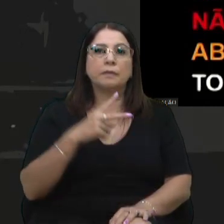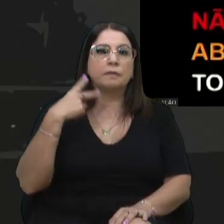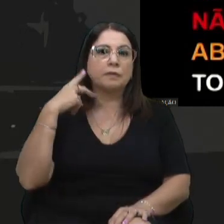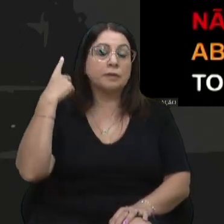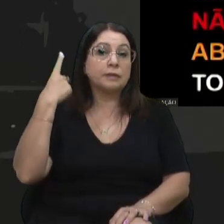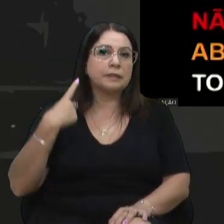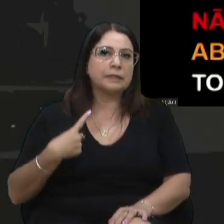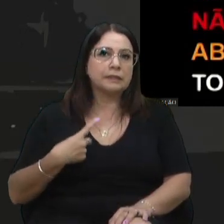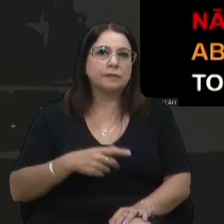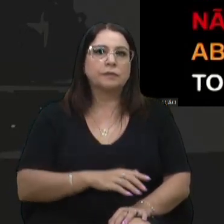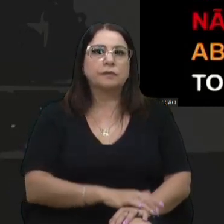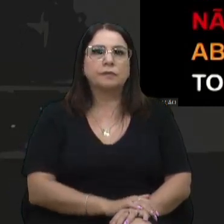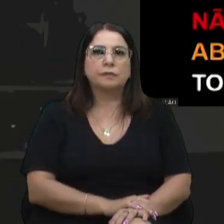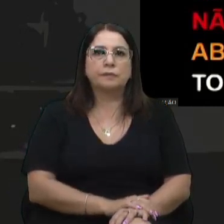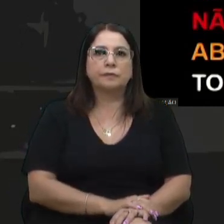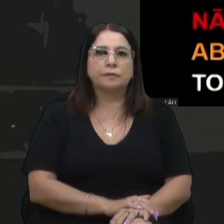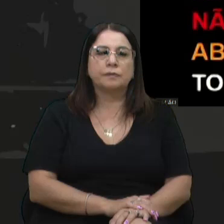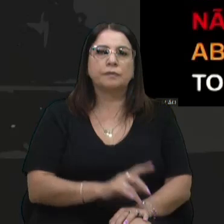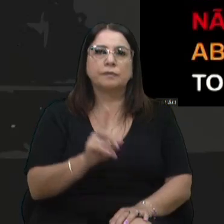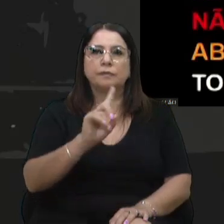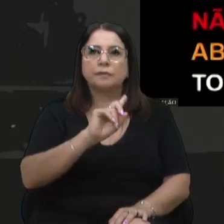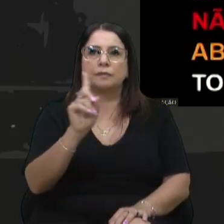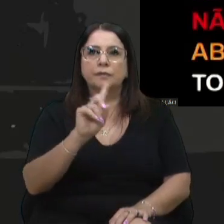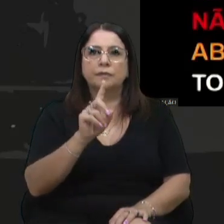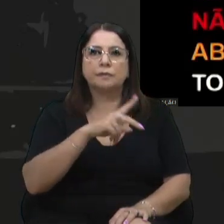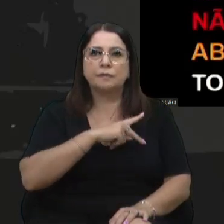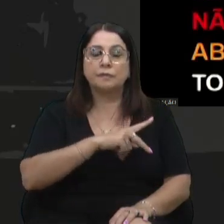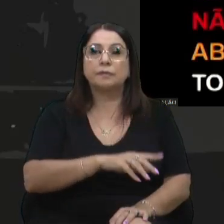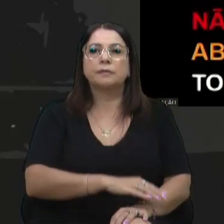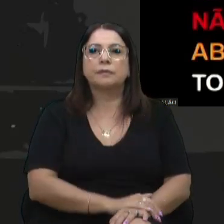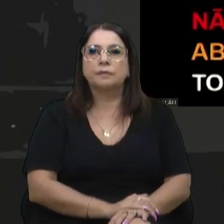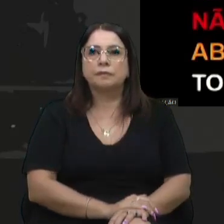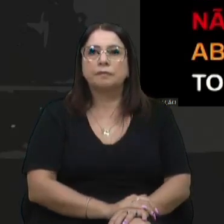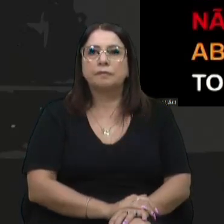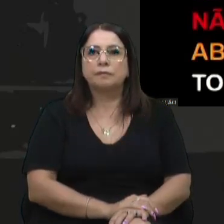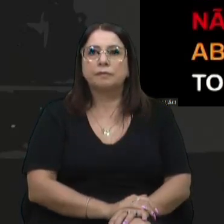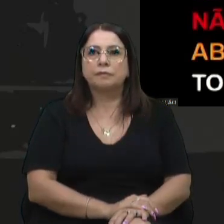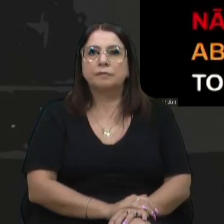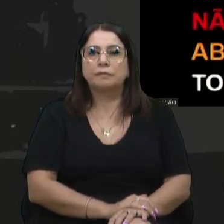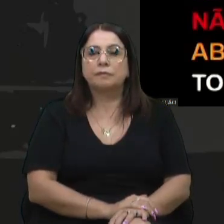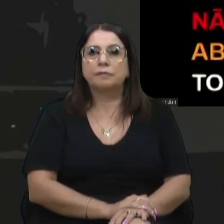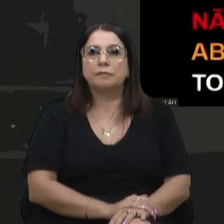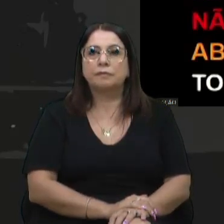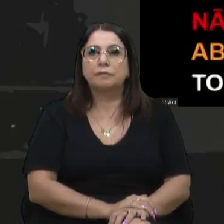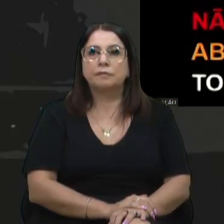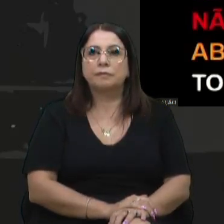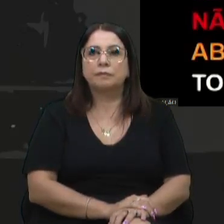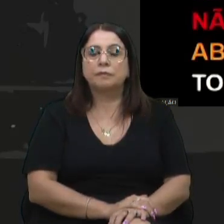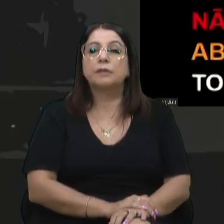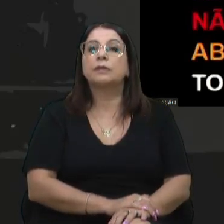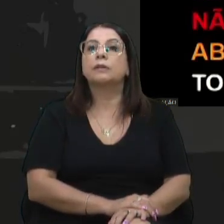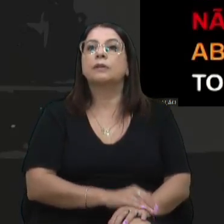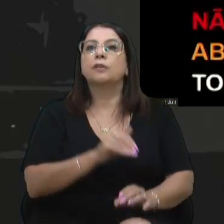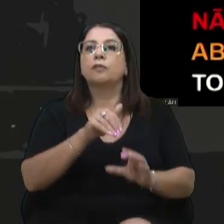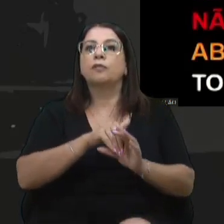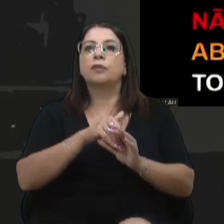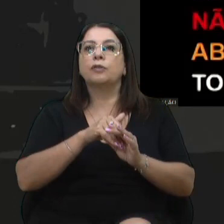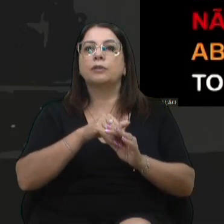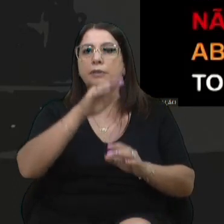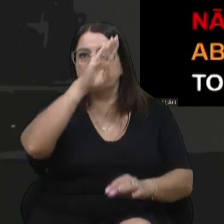Denise Pessoa? Voto não, senhor presidente. Vota não. Como vota Adriano